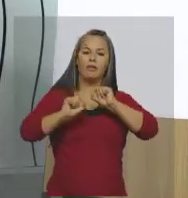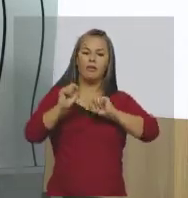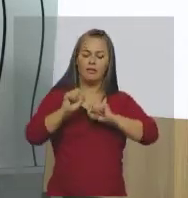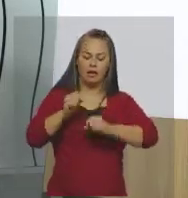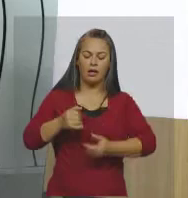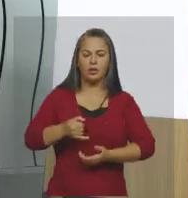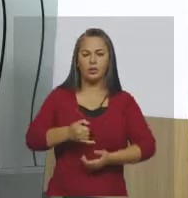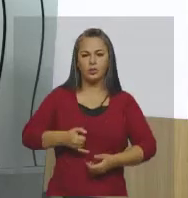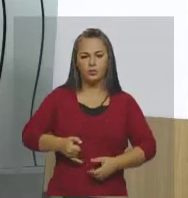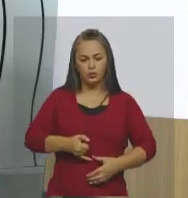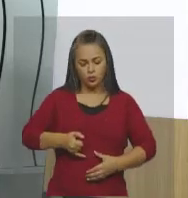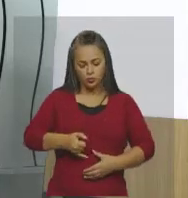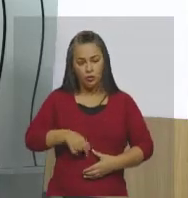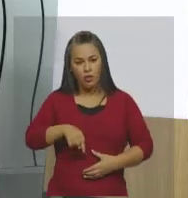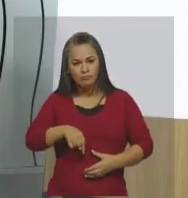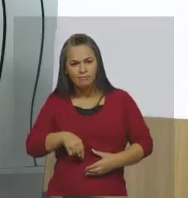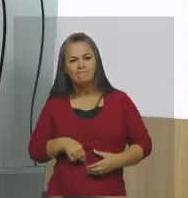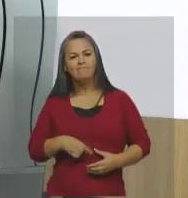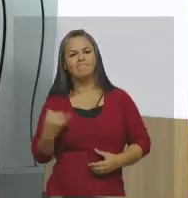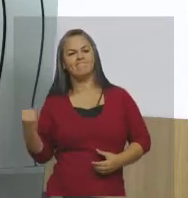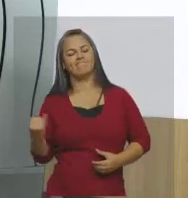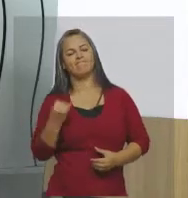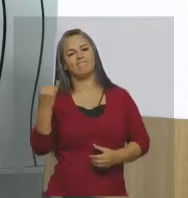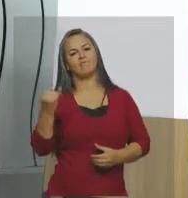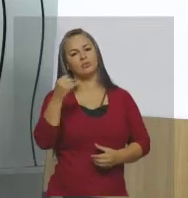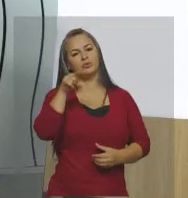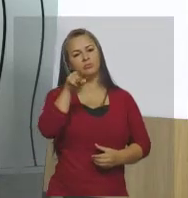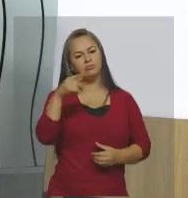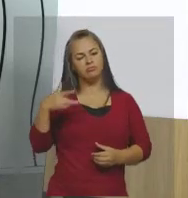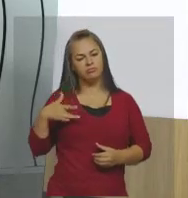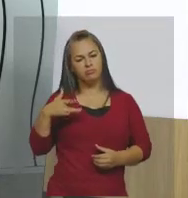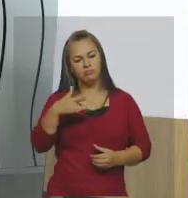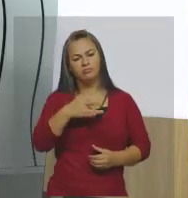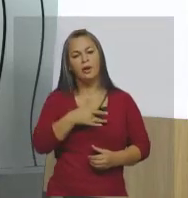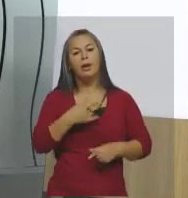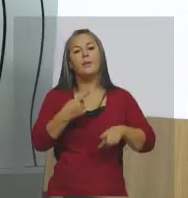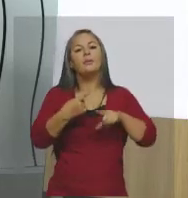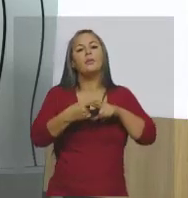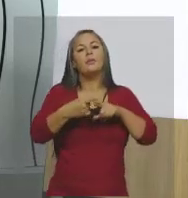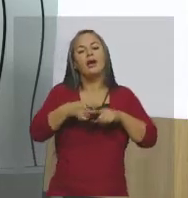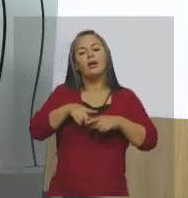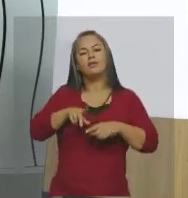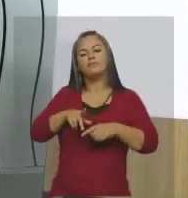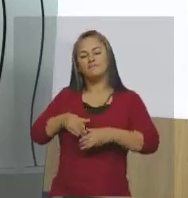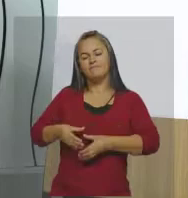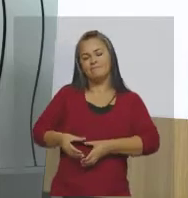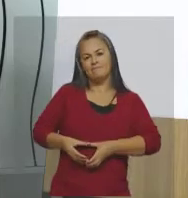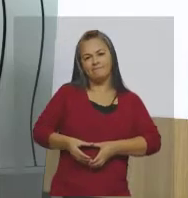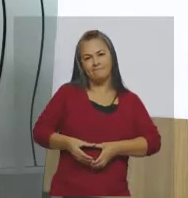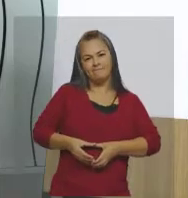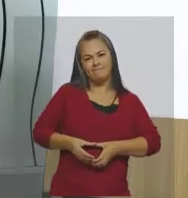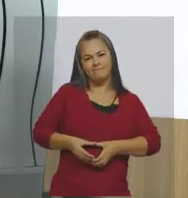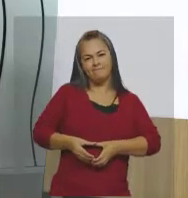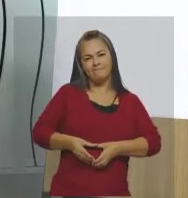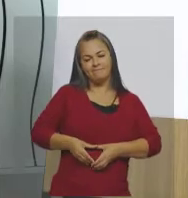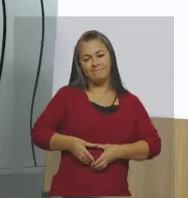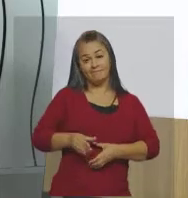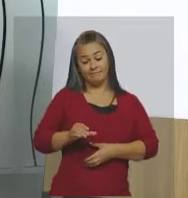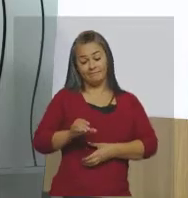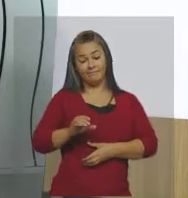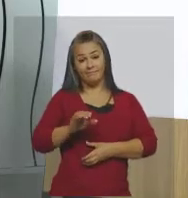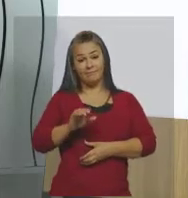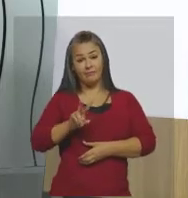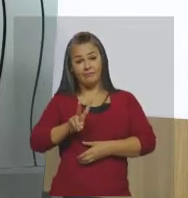desses lipídios, que são as gorduras, porque a vesícula biliar, que pertence ao fígado, ela